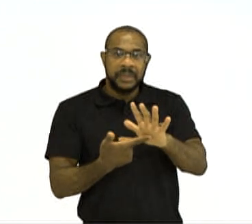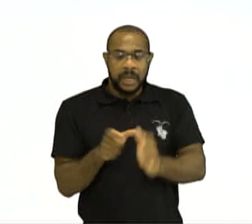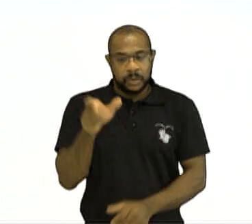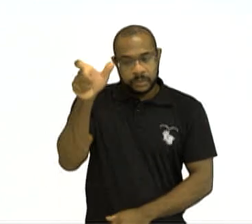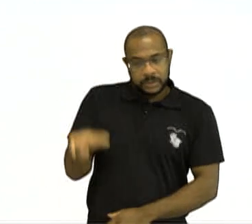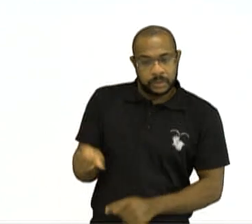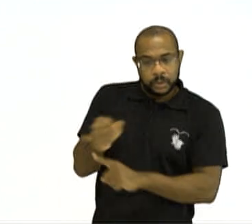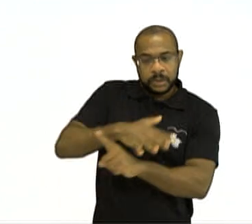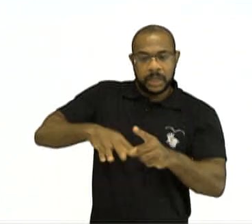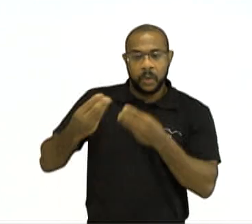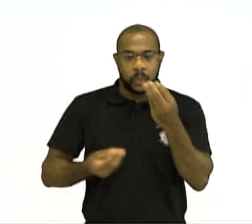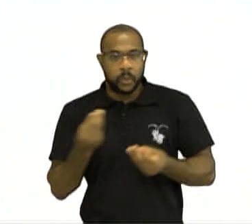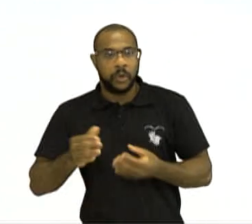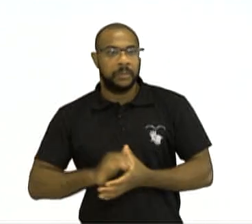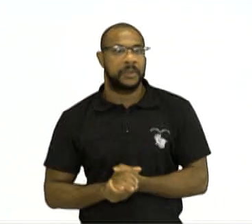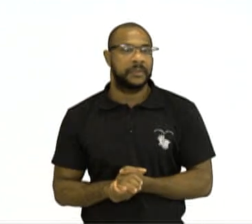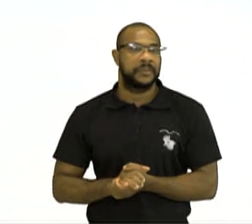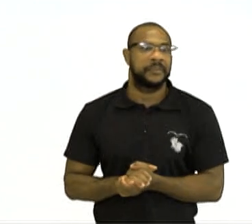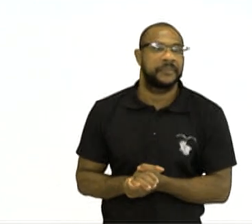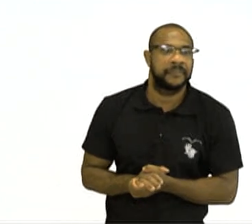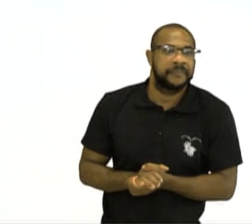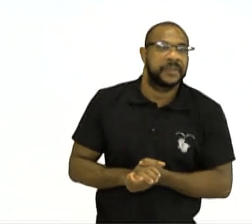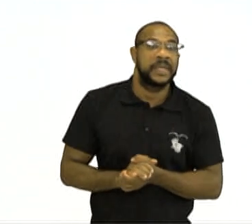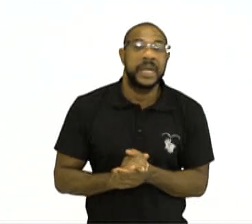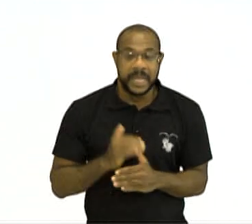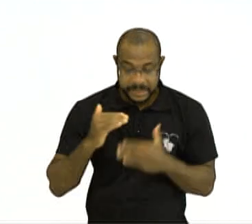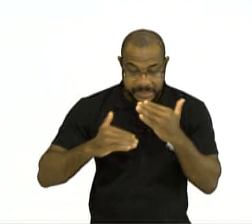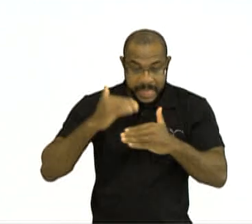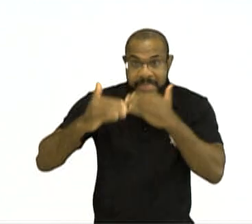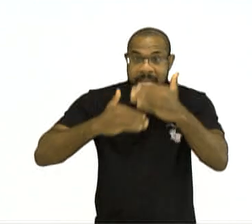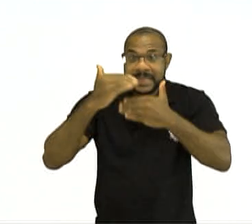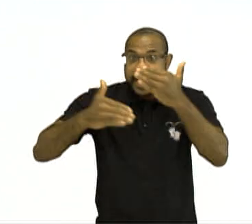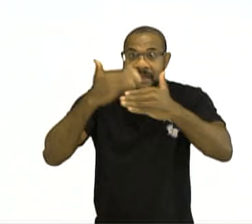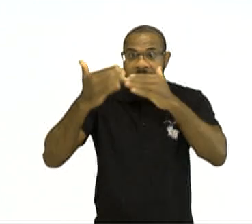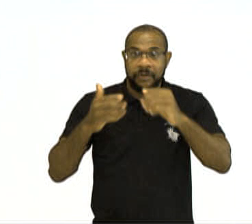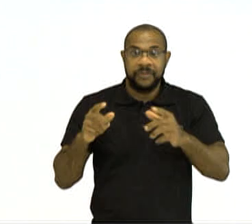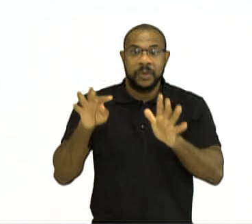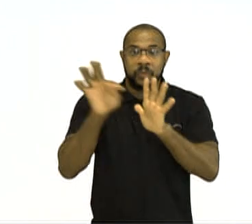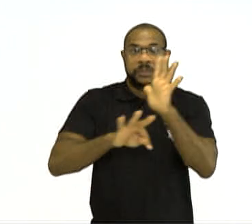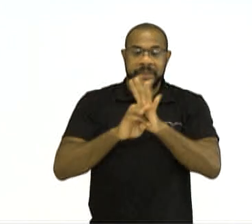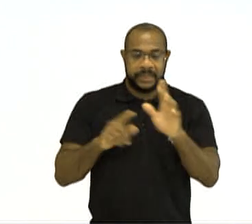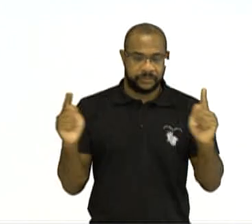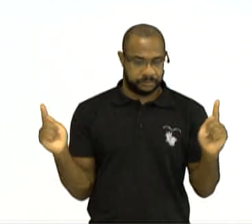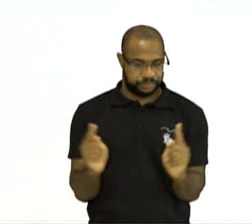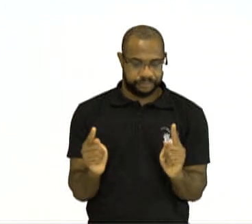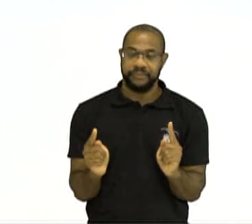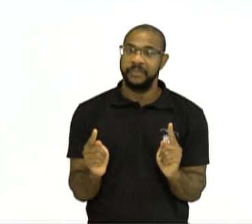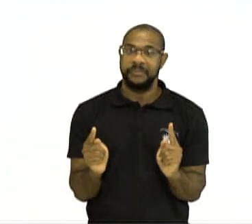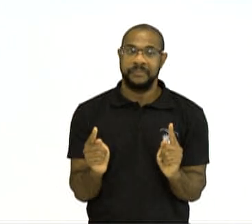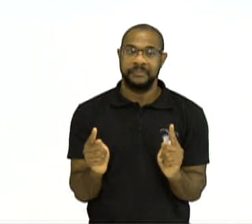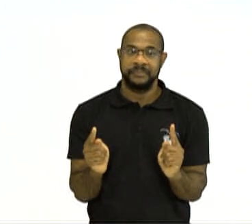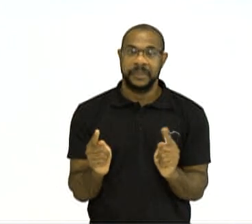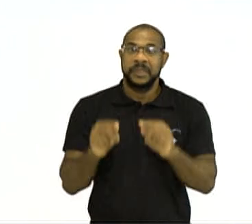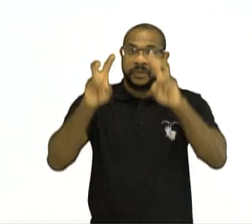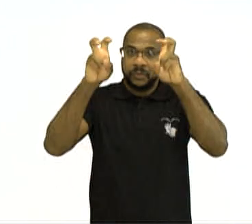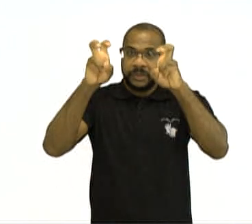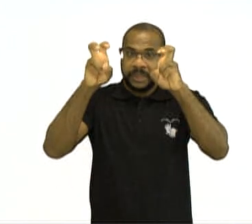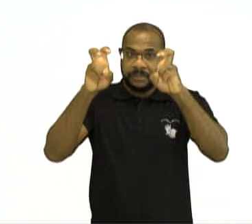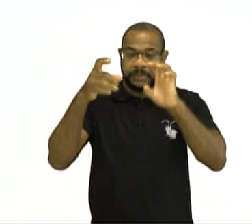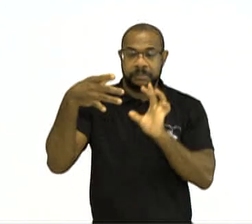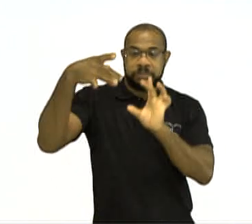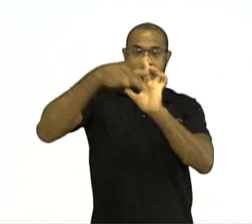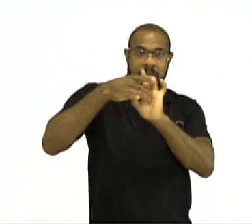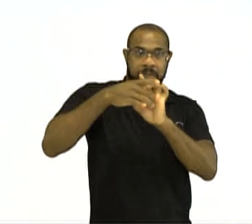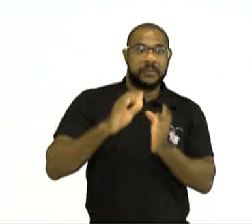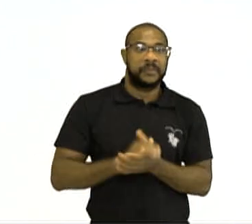nisso. Desenvolva um parágrafo sobre o tema, deixando clara a sua posição. O que quer dizer? Definindo já